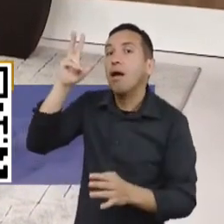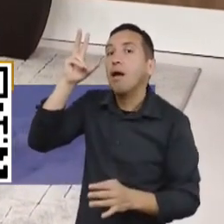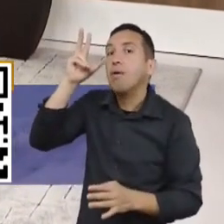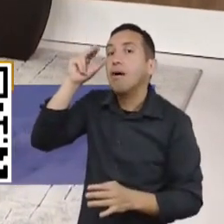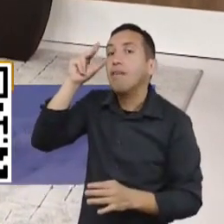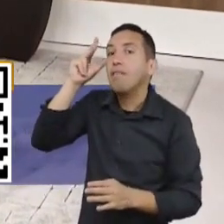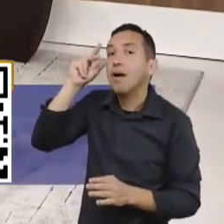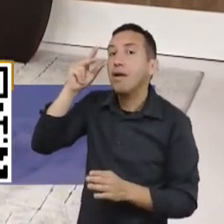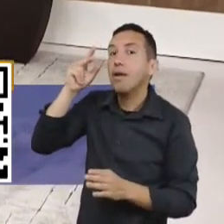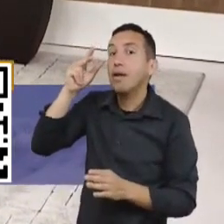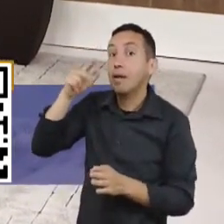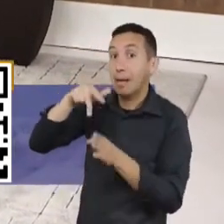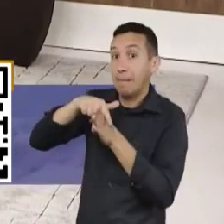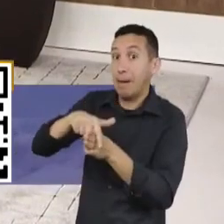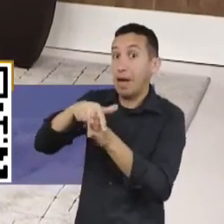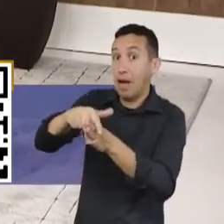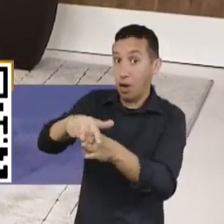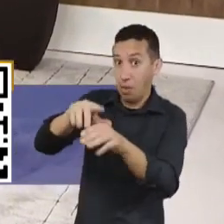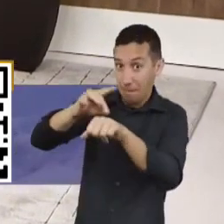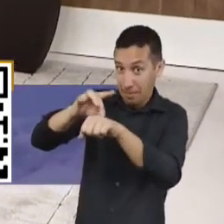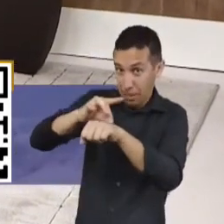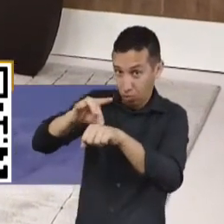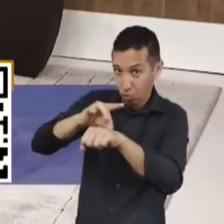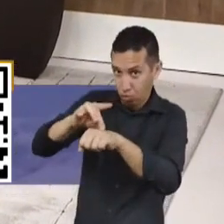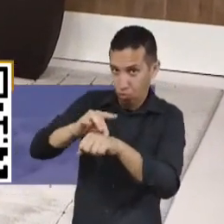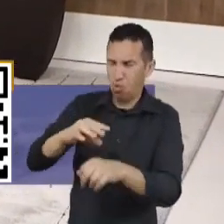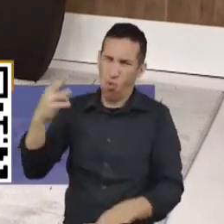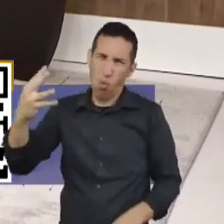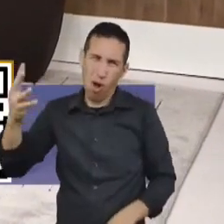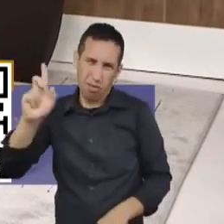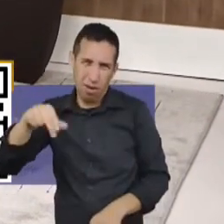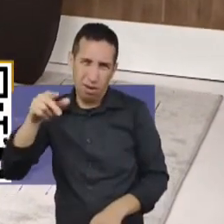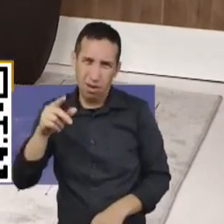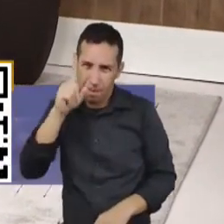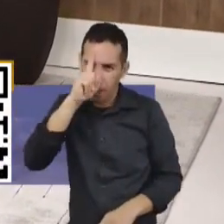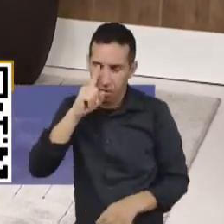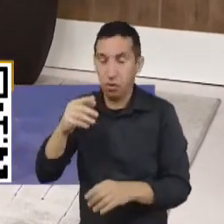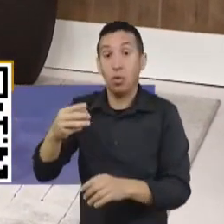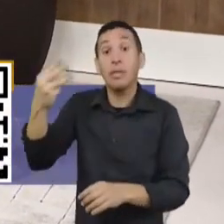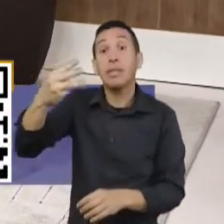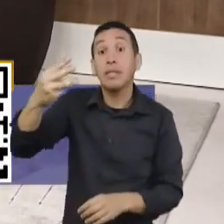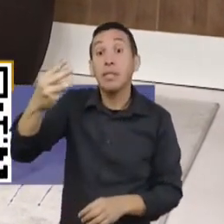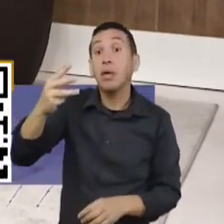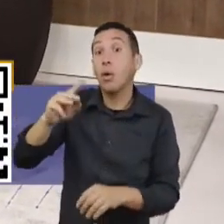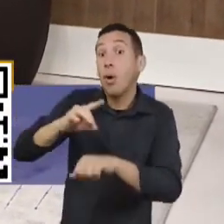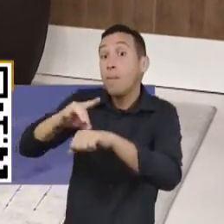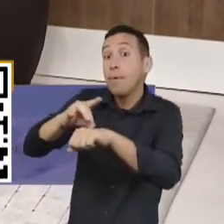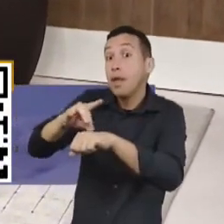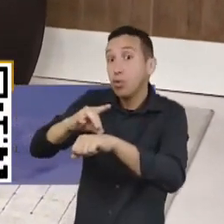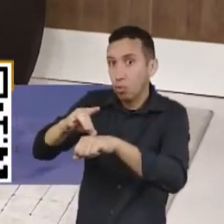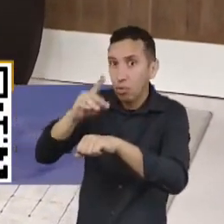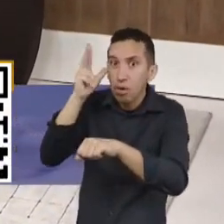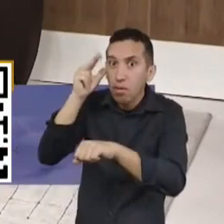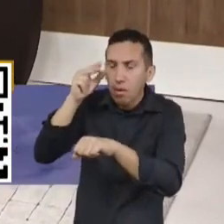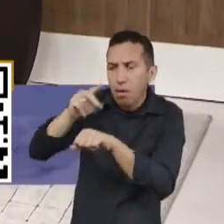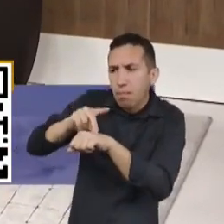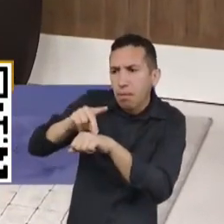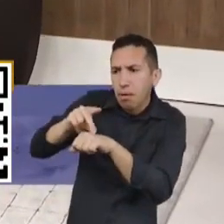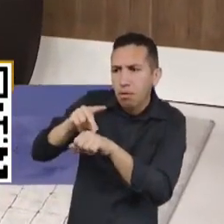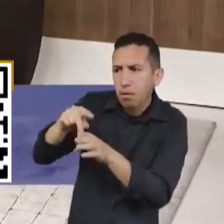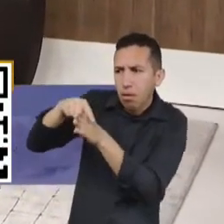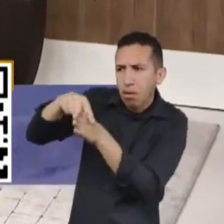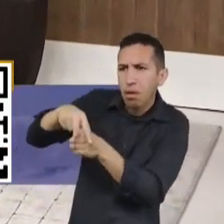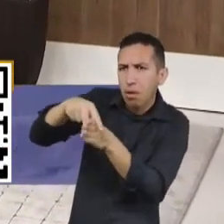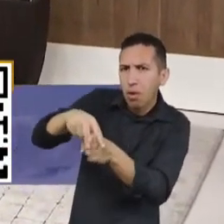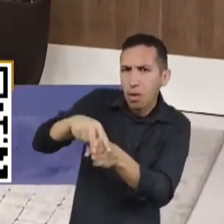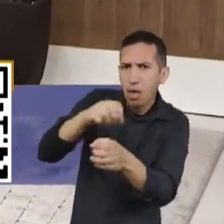interessante pela o terceiro celular cavalo preto quarto e amarelo então o cavalo preto no terceiro selo envolve o compreende